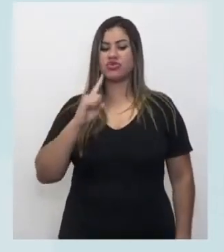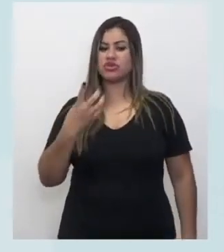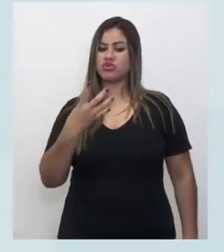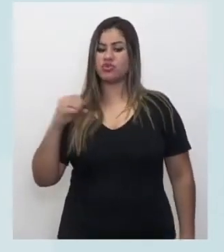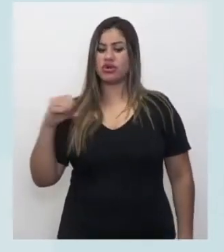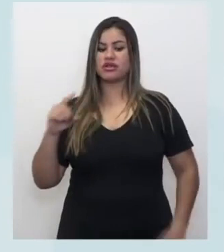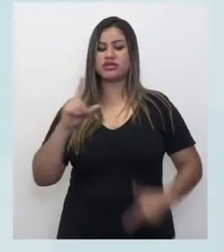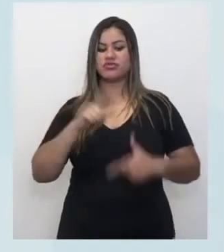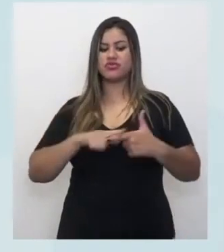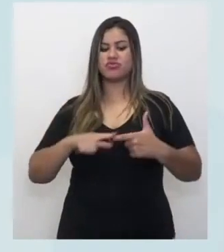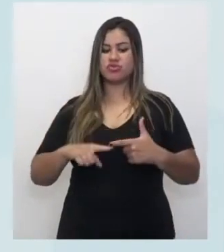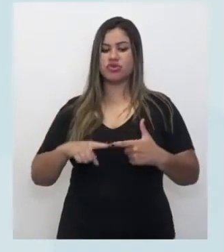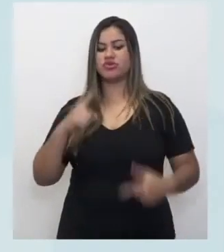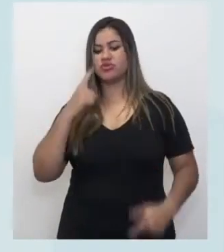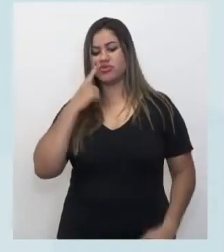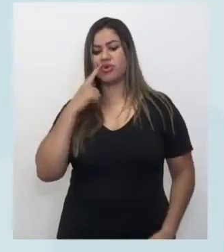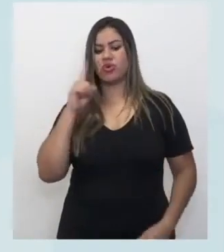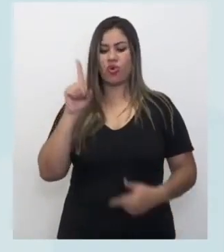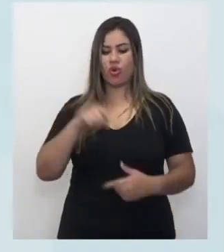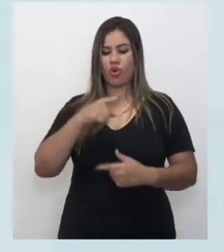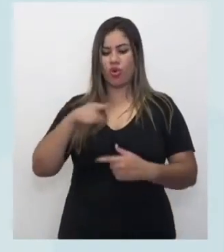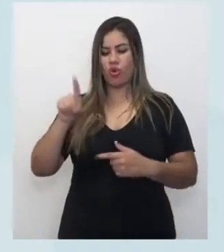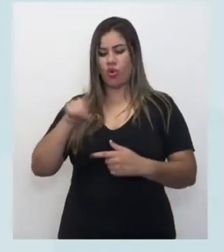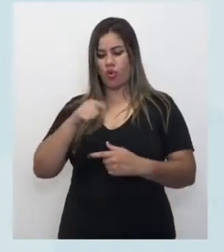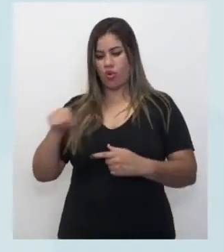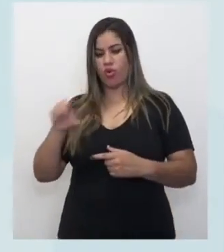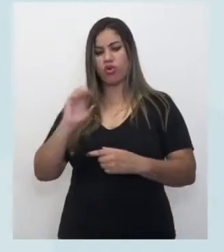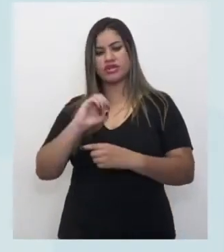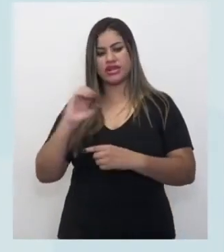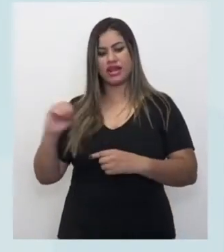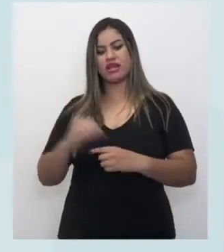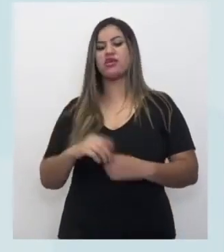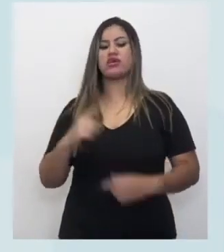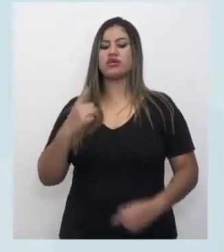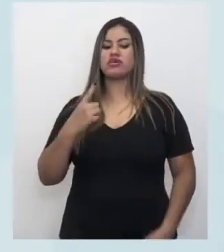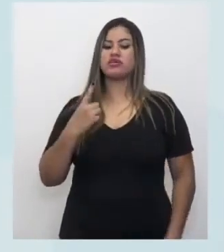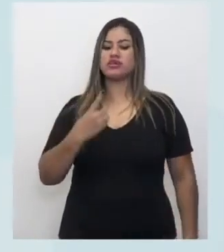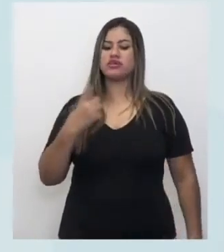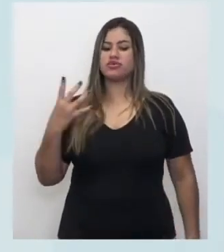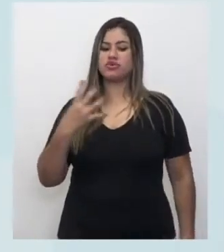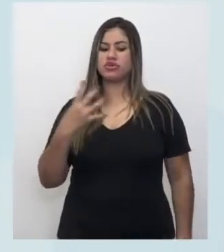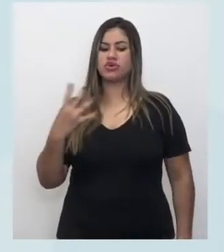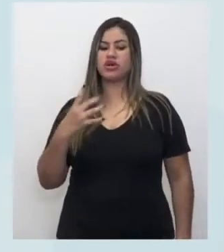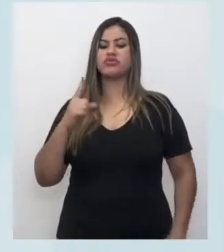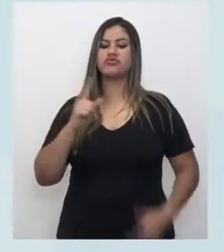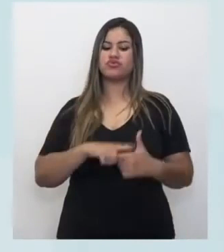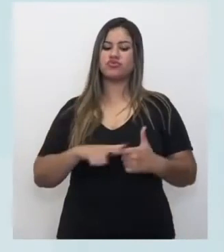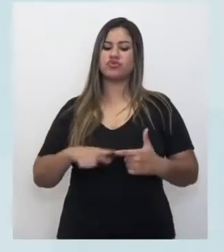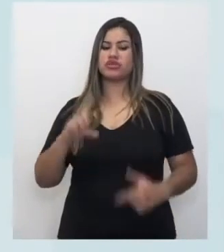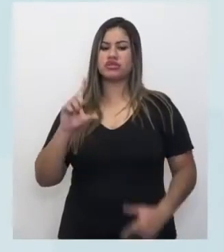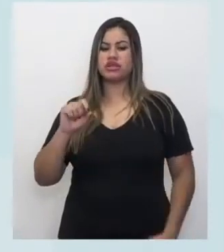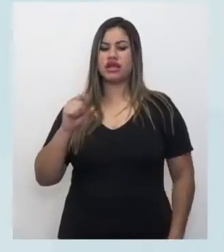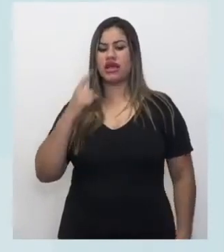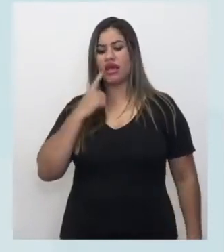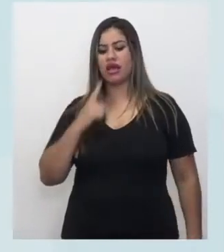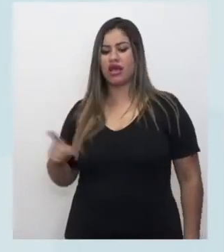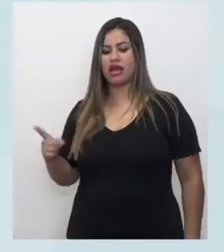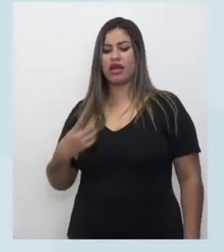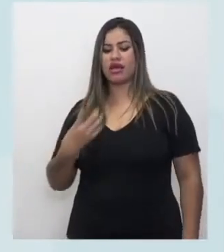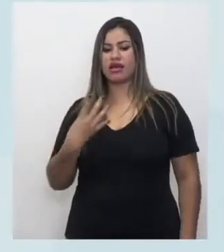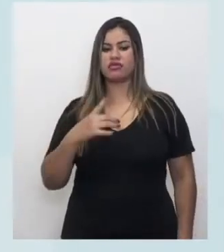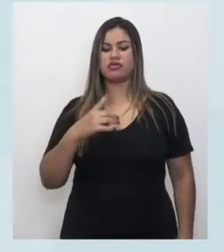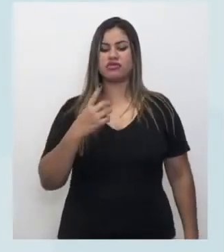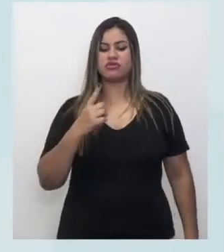dividido por 1.000. Posso cortar aqui 2 zeros, fica 144 dividido por 10. Então, o consumo é